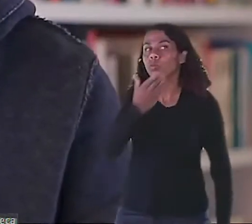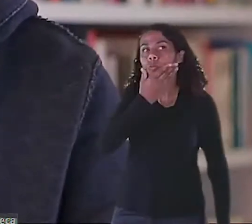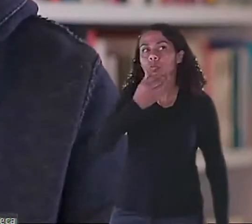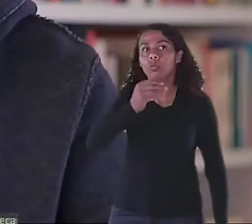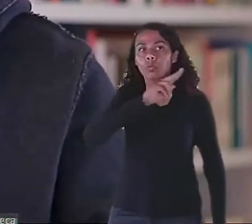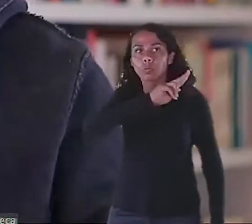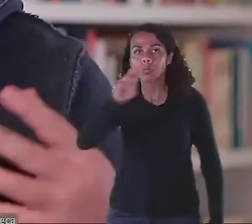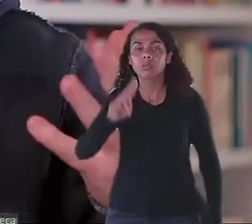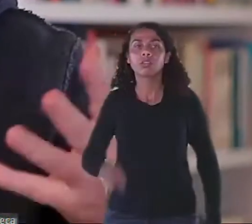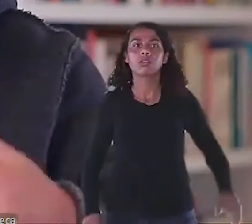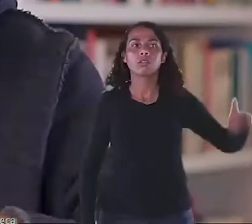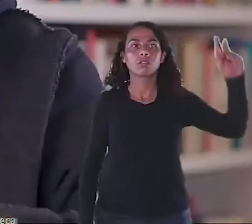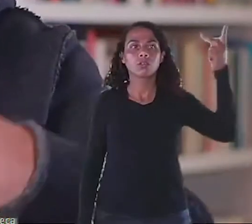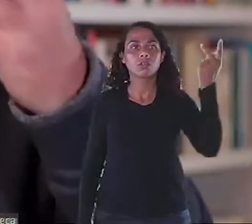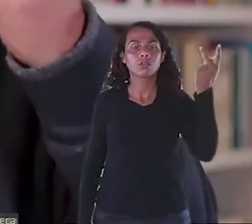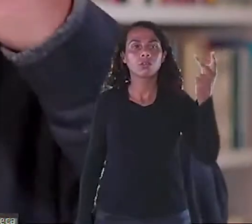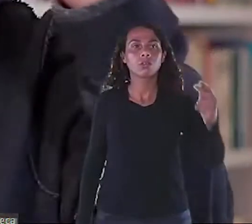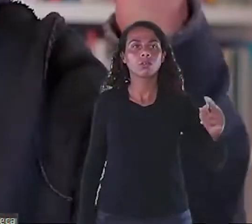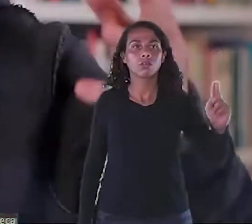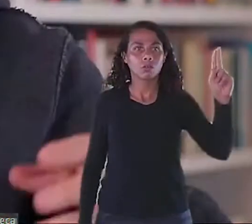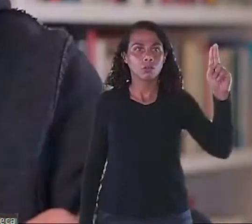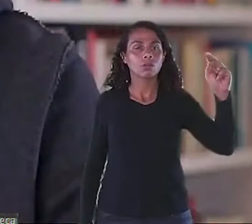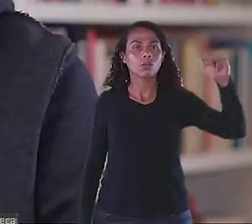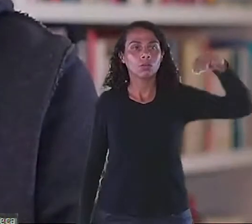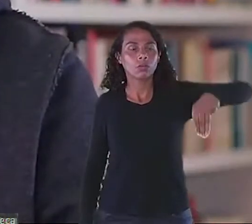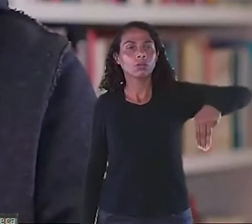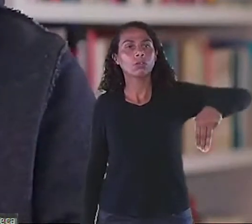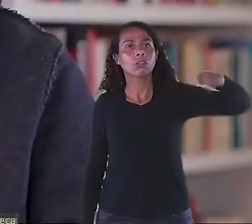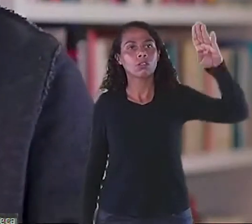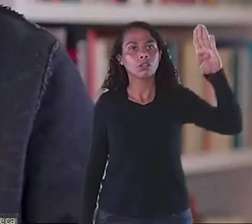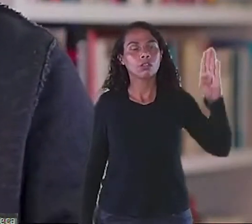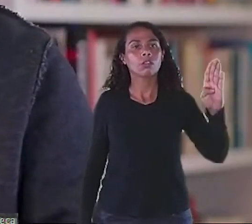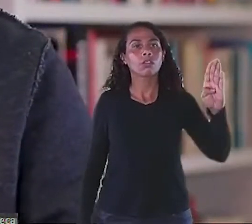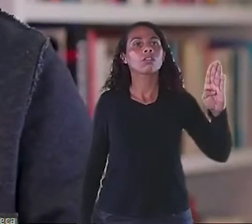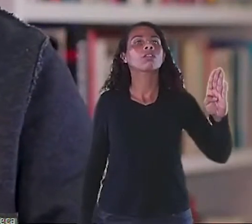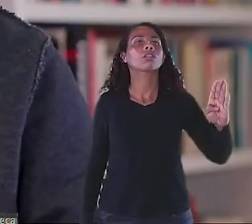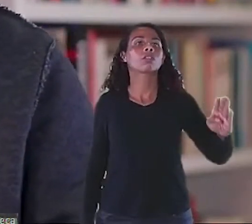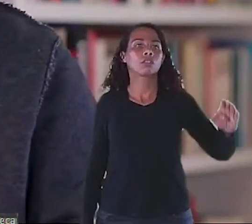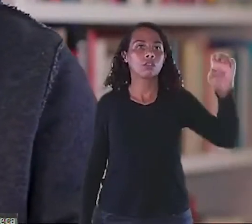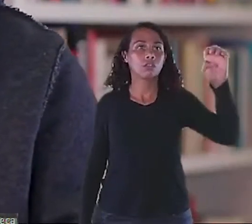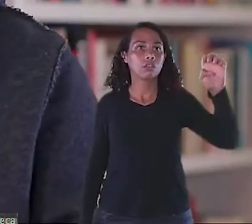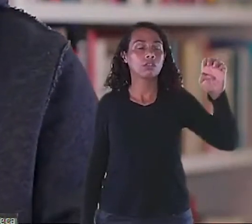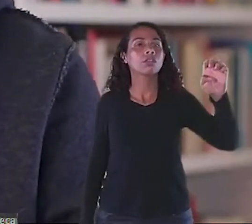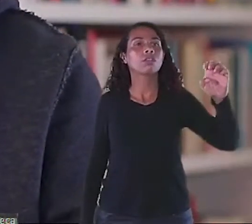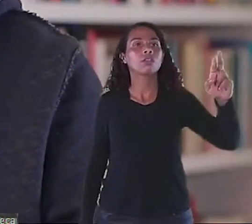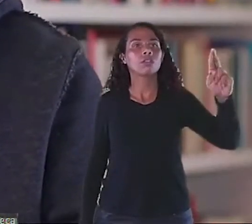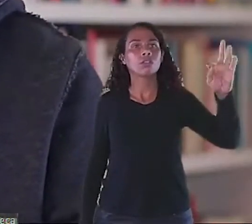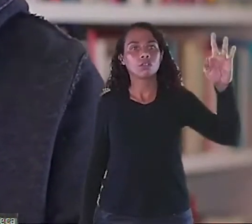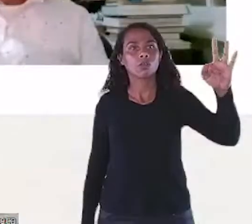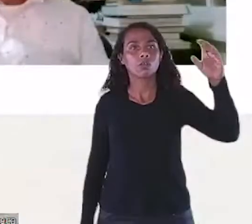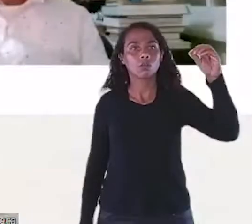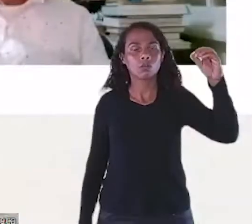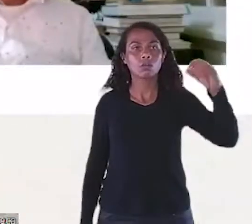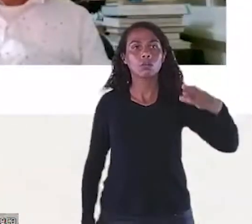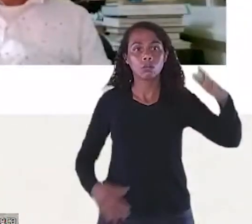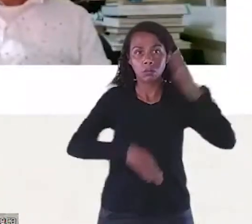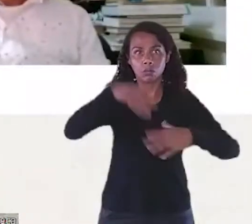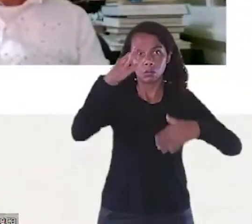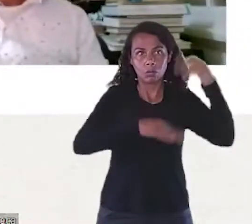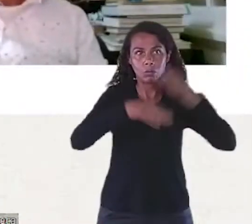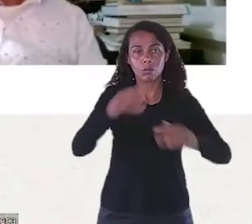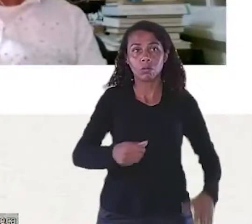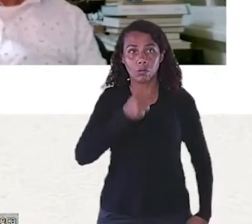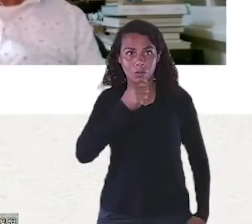jornalista, escritor e tudo que todo mundo sabe, eu não vou ficar fazendo aqui a apresentação. É um amigo querido, um amigo de muitos anos. Estava fazendo as contas